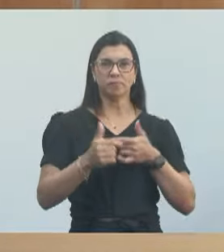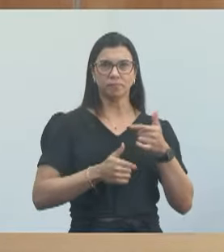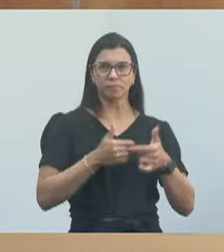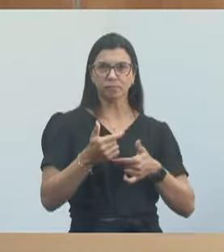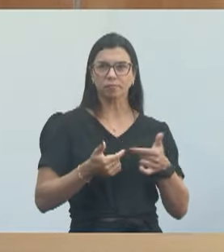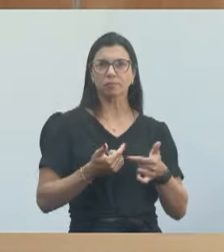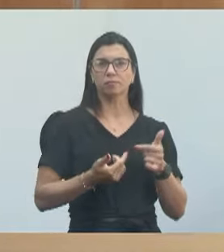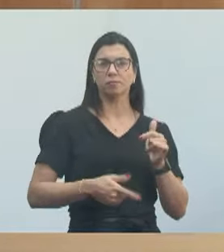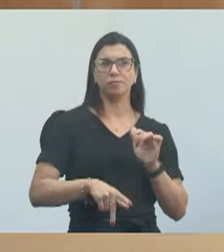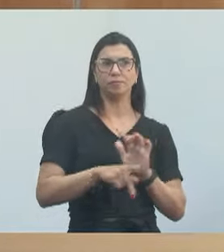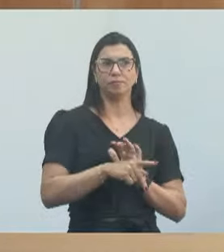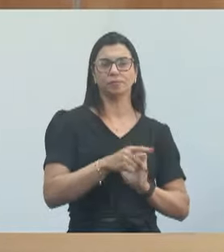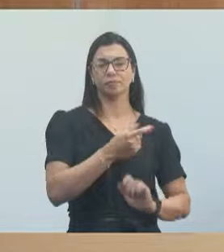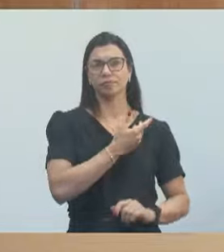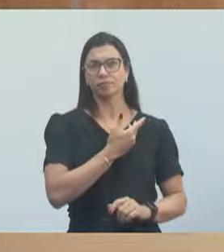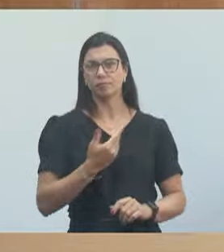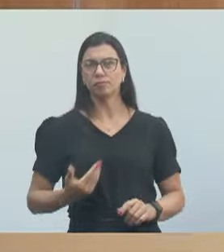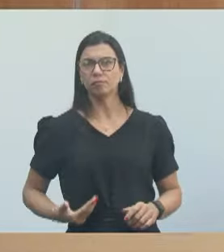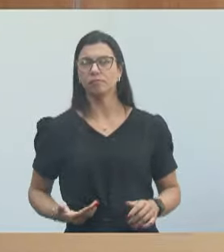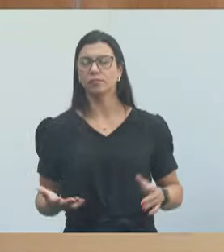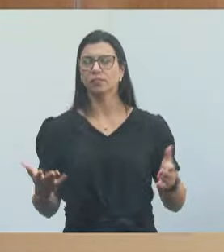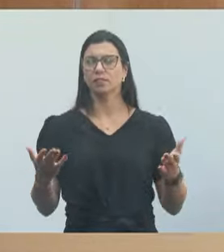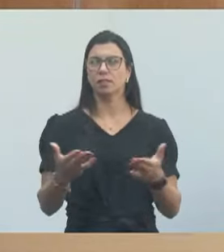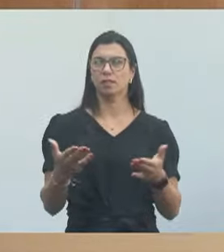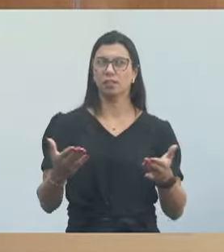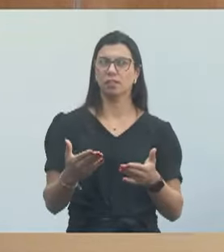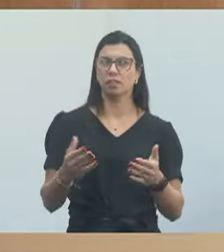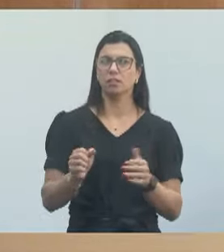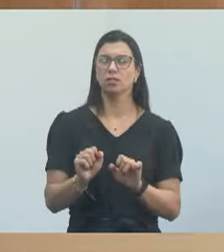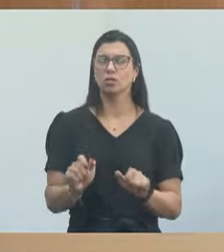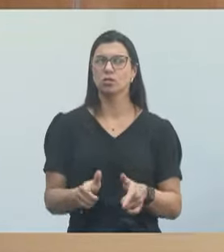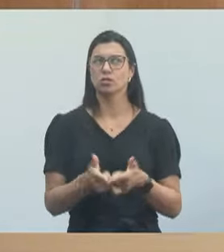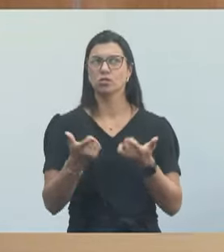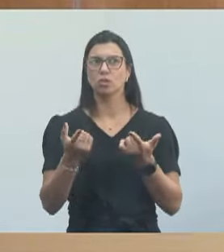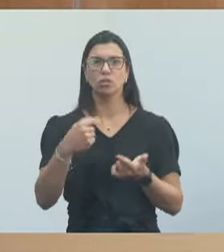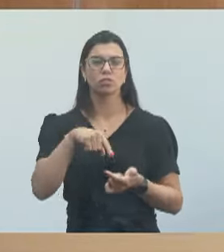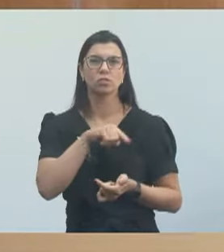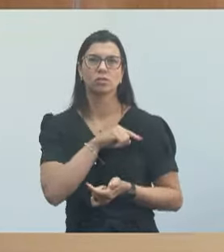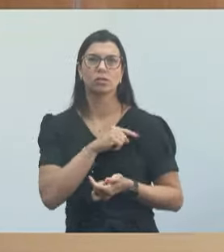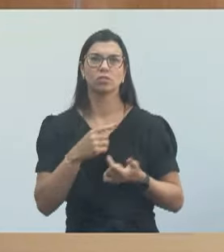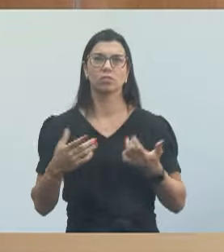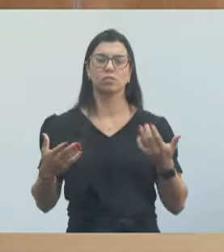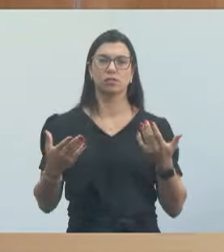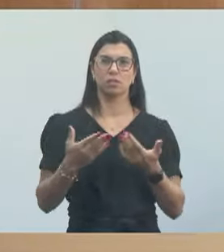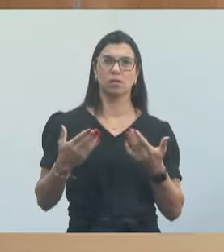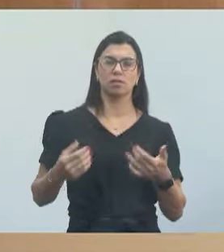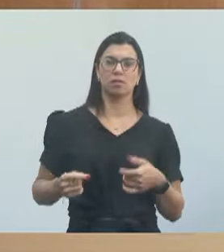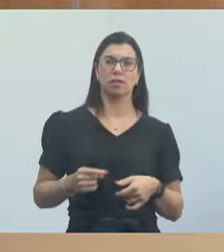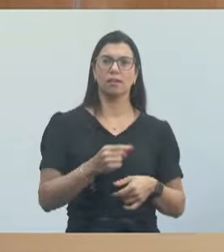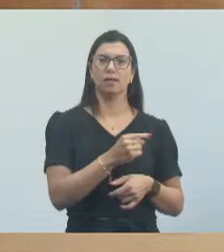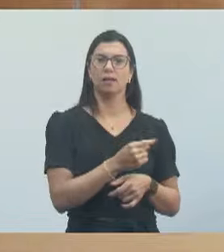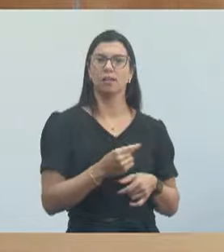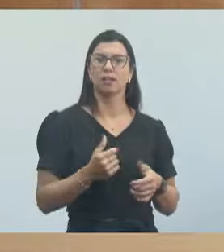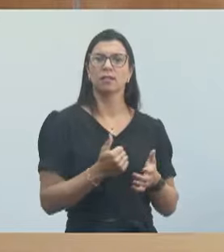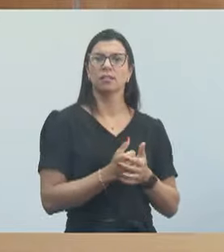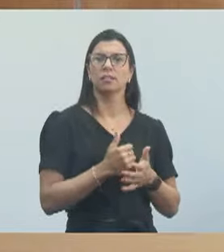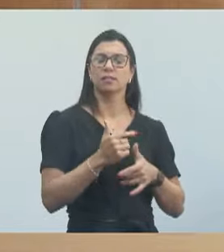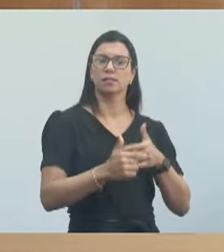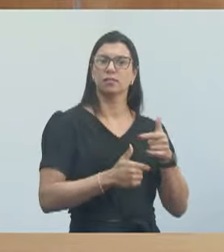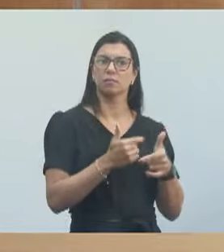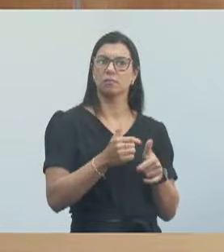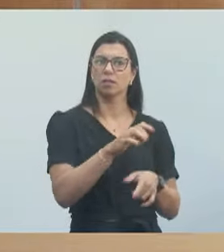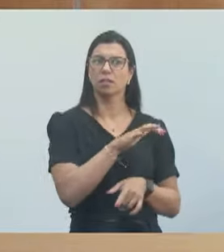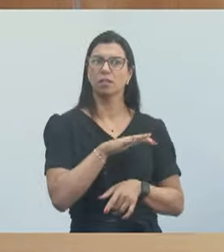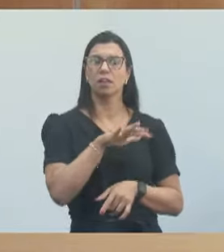público e, por sorte da cidade, hoje ele faz parte da história